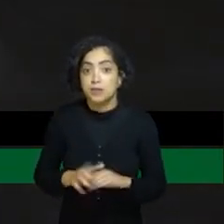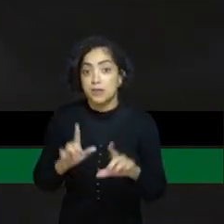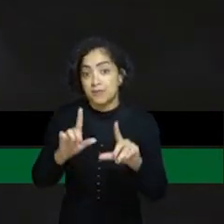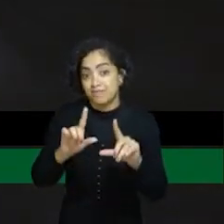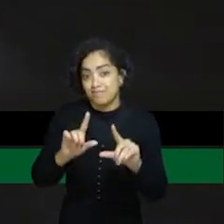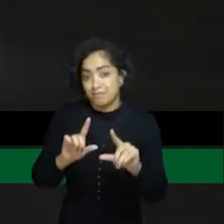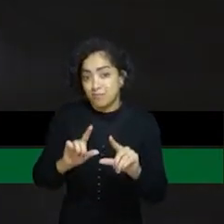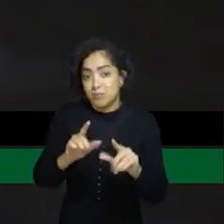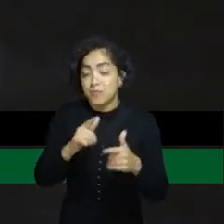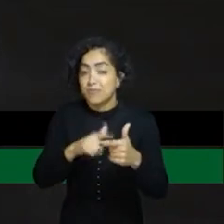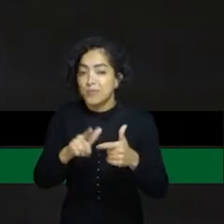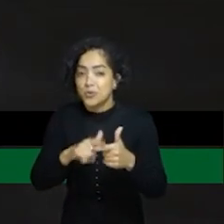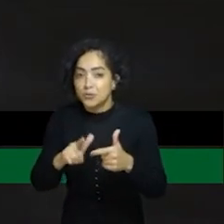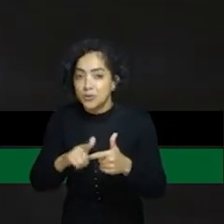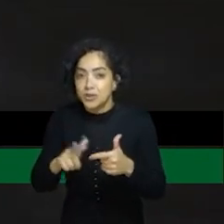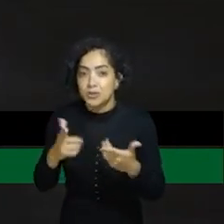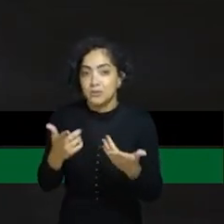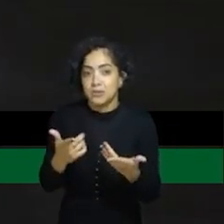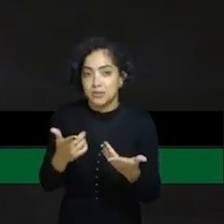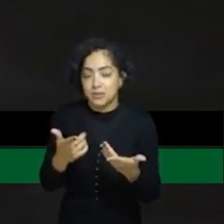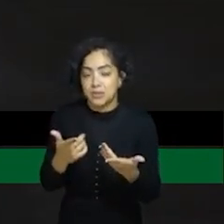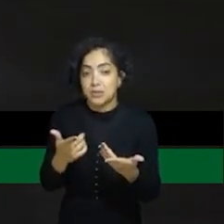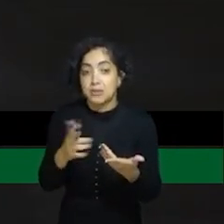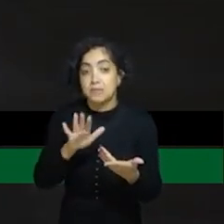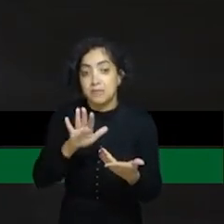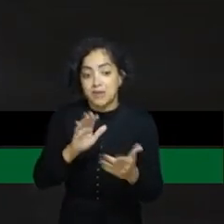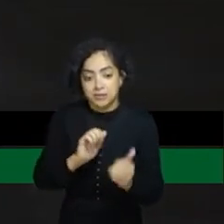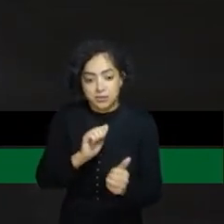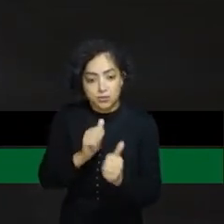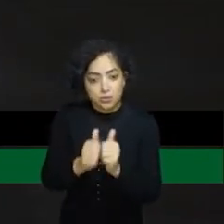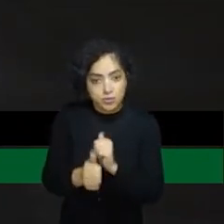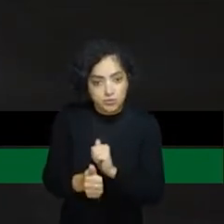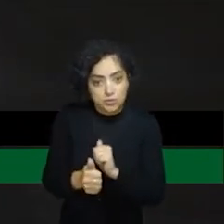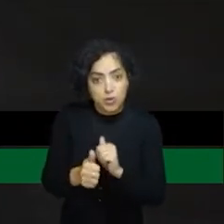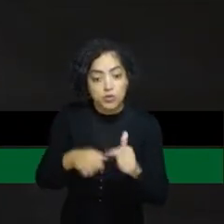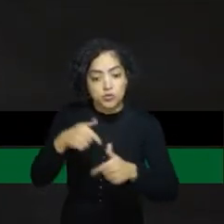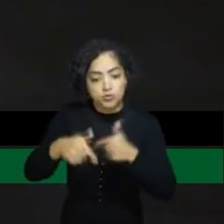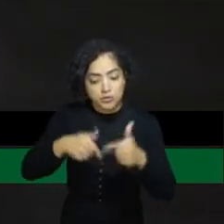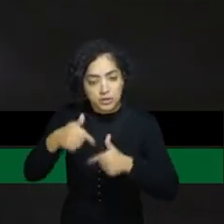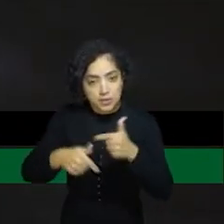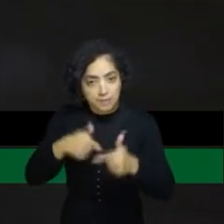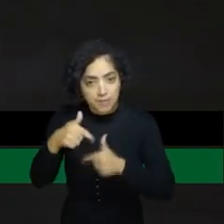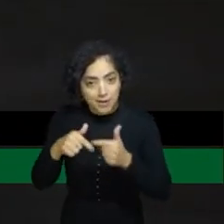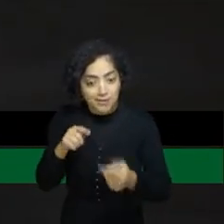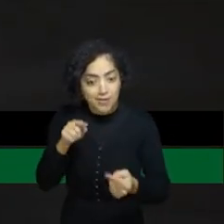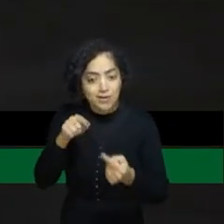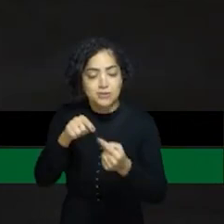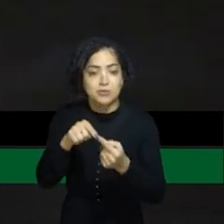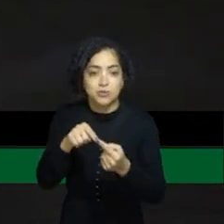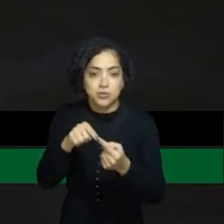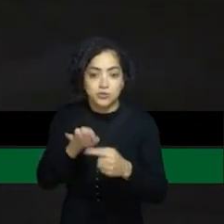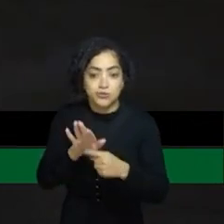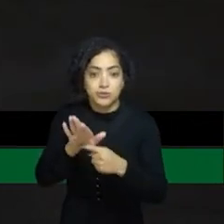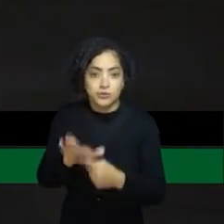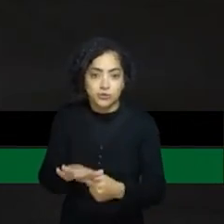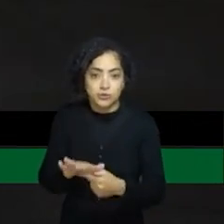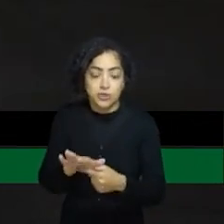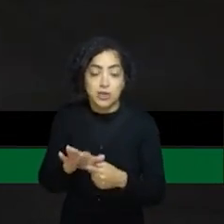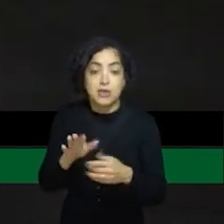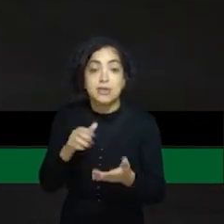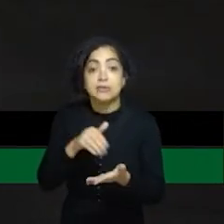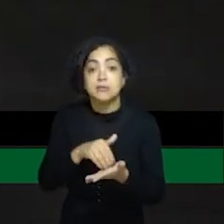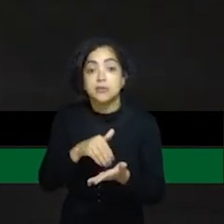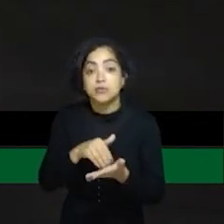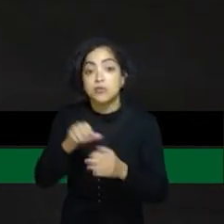para o município. Então, o esporte e o trabalho que o Instituto faz também ataca essa outra vertente. E, por fim, a